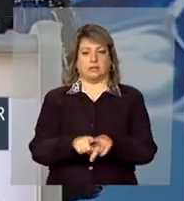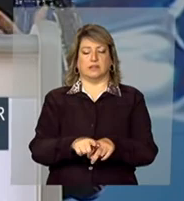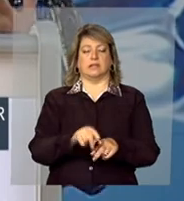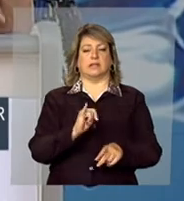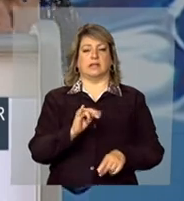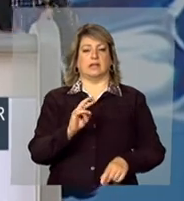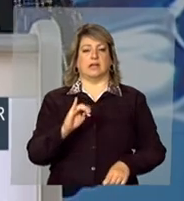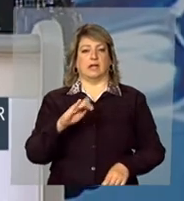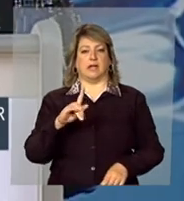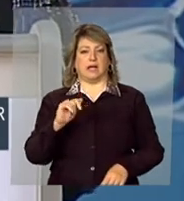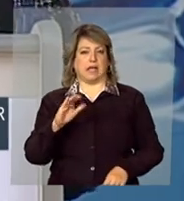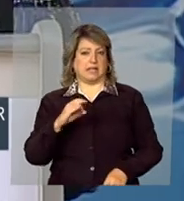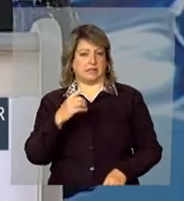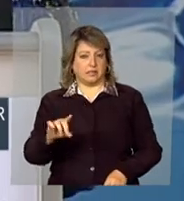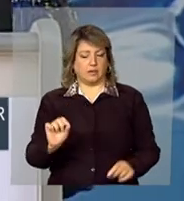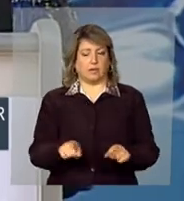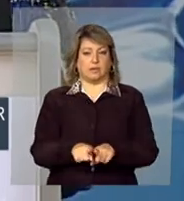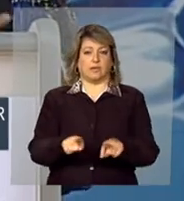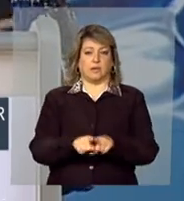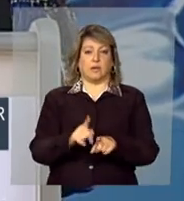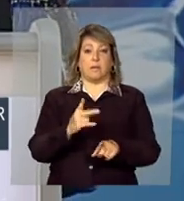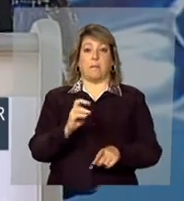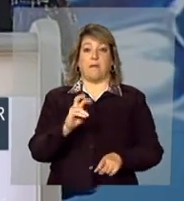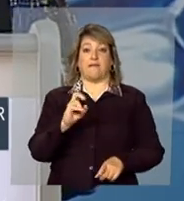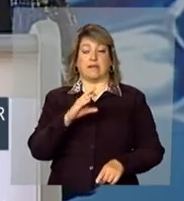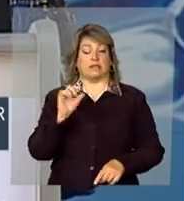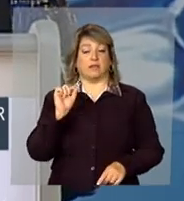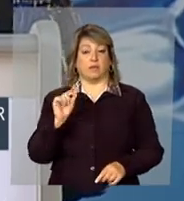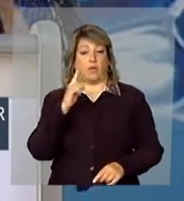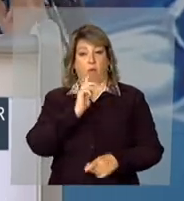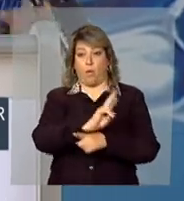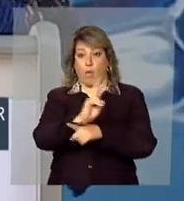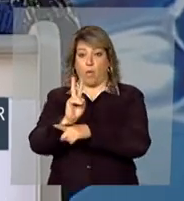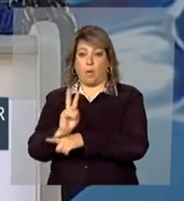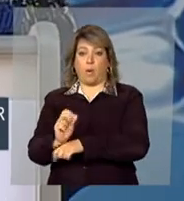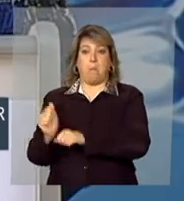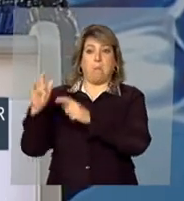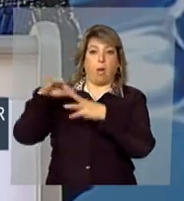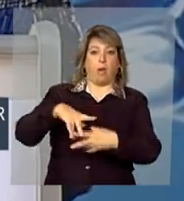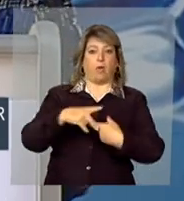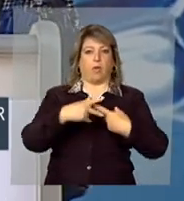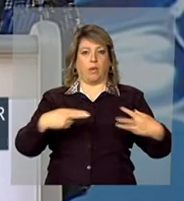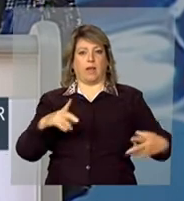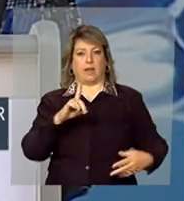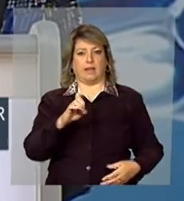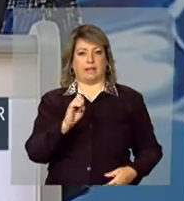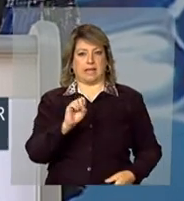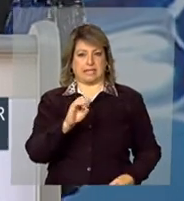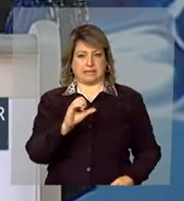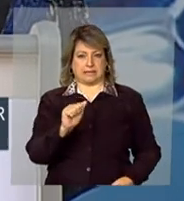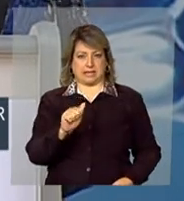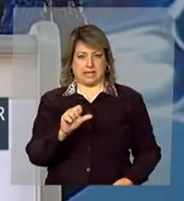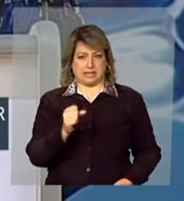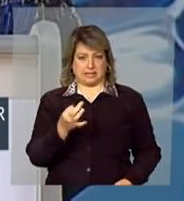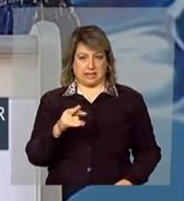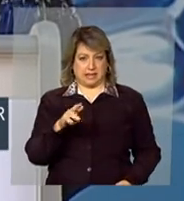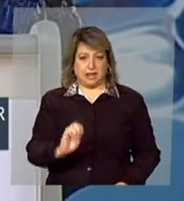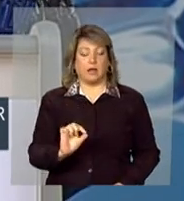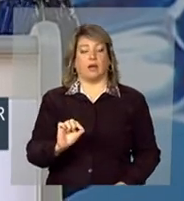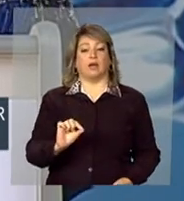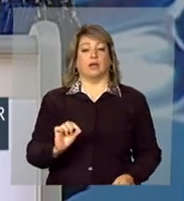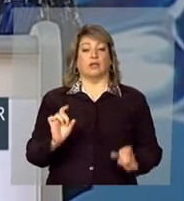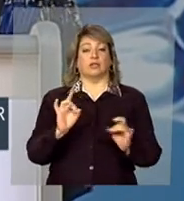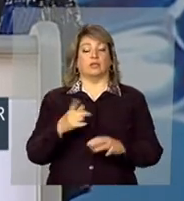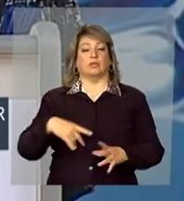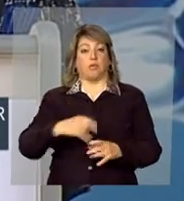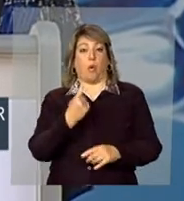irrigação, prevenção e controle de desastres, só pelo Ministério da Integração, 1 bilhão